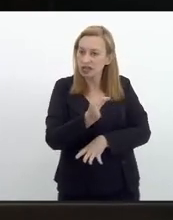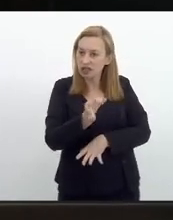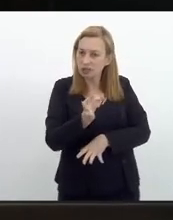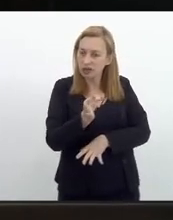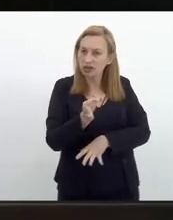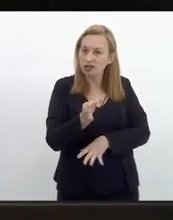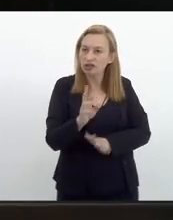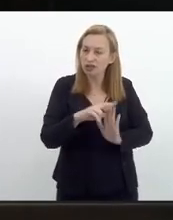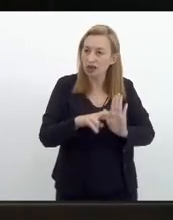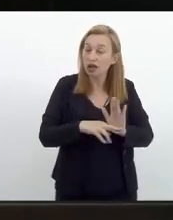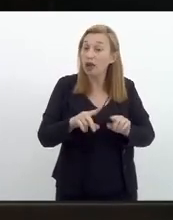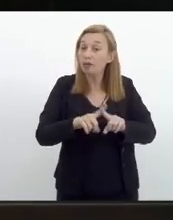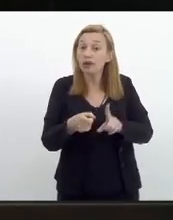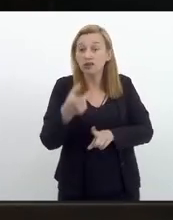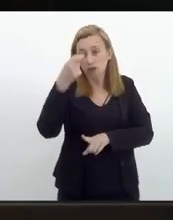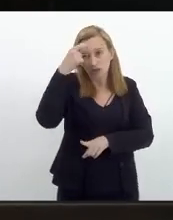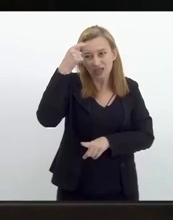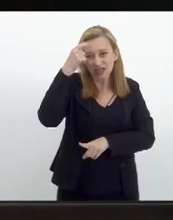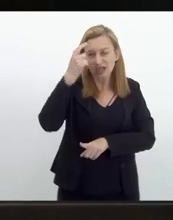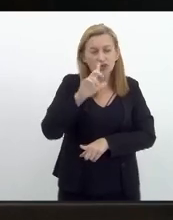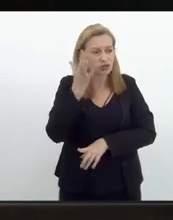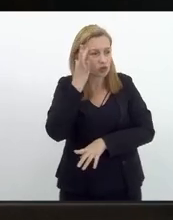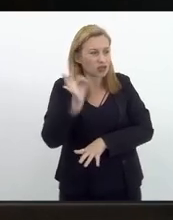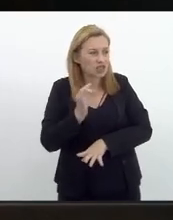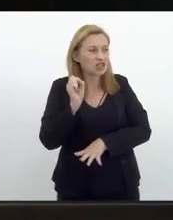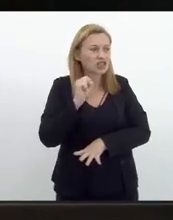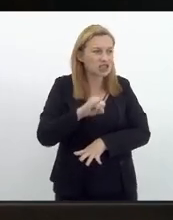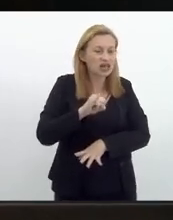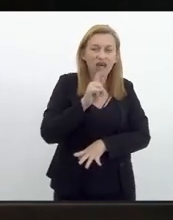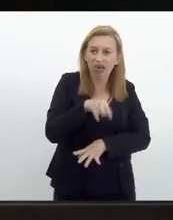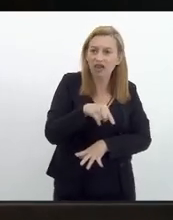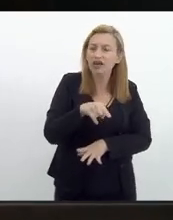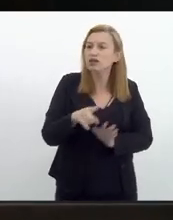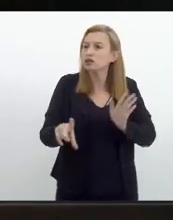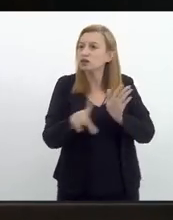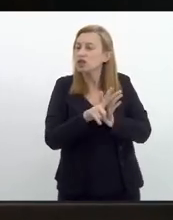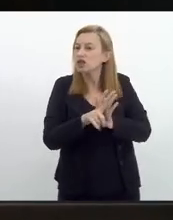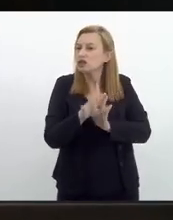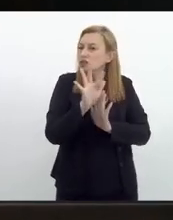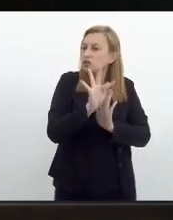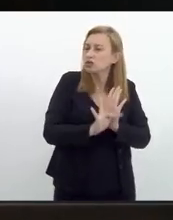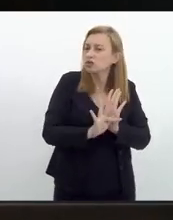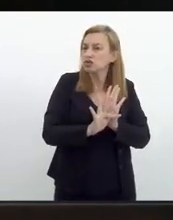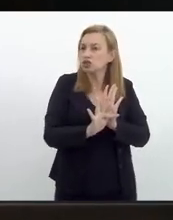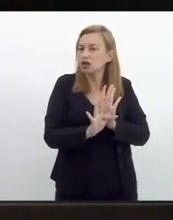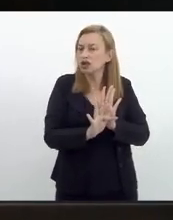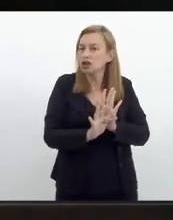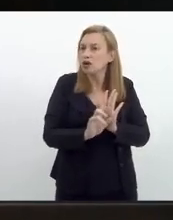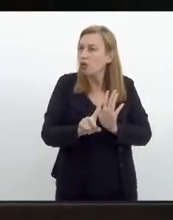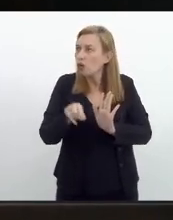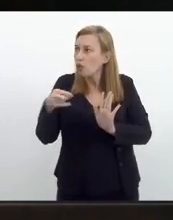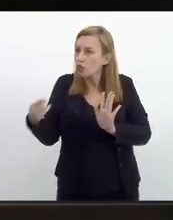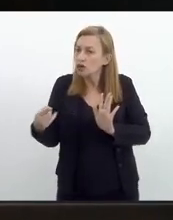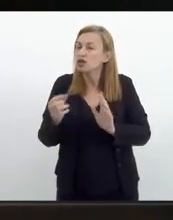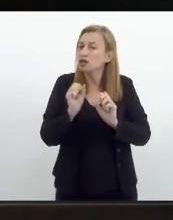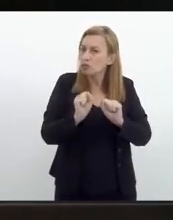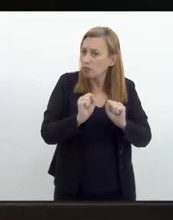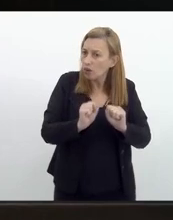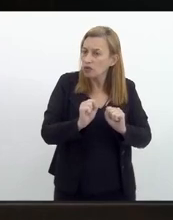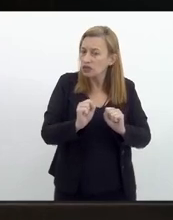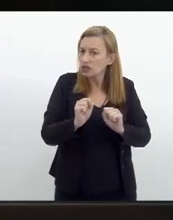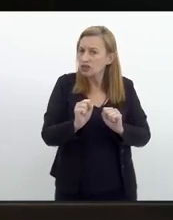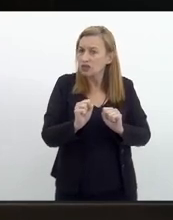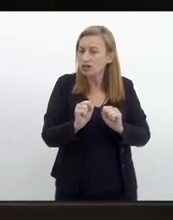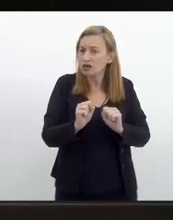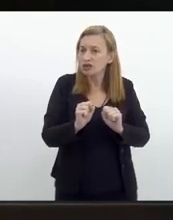técnicos mas chegue num consenso que eu não sei se exatamente é nesse texto de lei mas em algum outro dispositivo para que a gente possa estabelecer